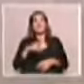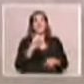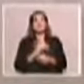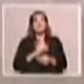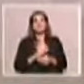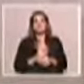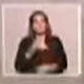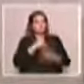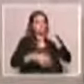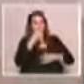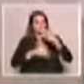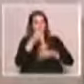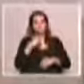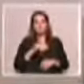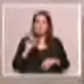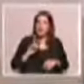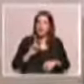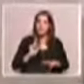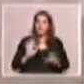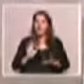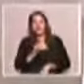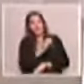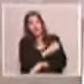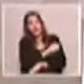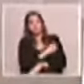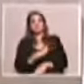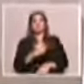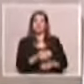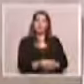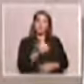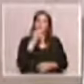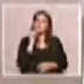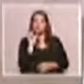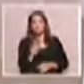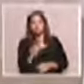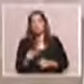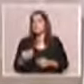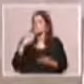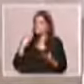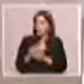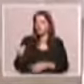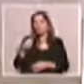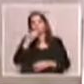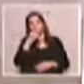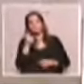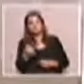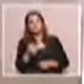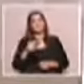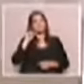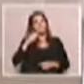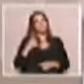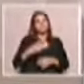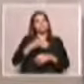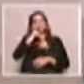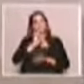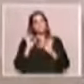comer muito queijo da serra. É estar lá em casa e tirar um bocadinho. O pão é a mesma coisa. E foi assim que nós sempre comemos. Por isso também às